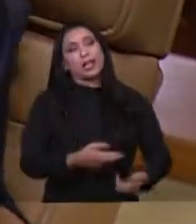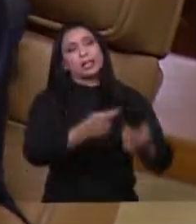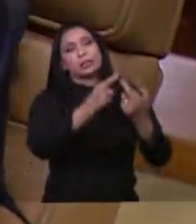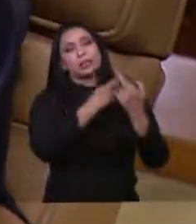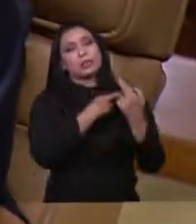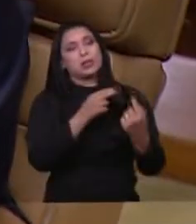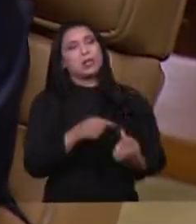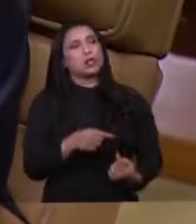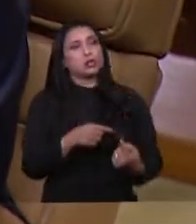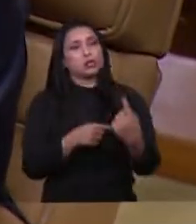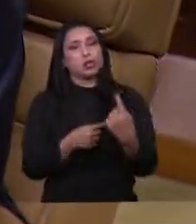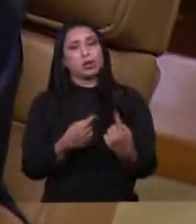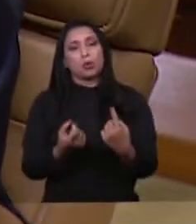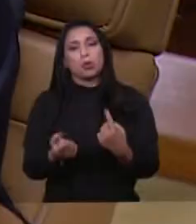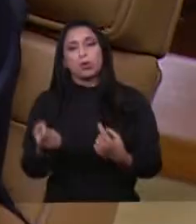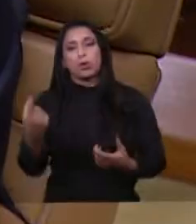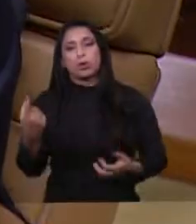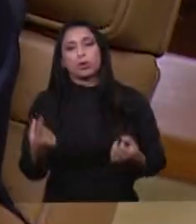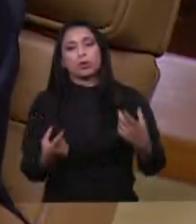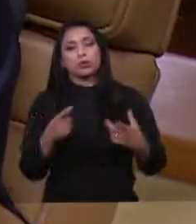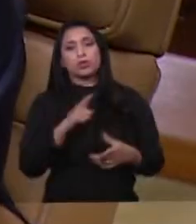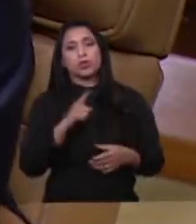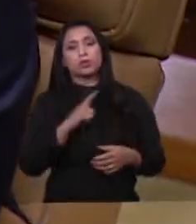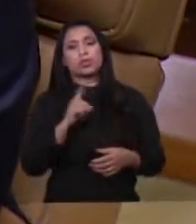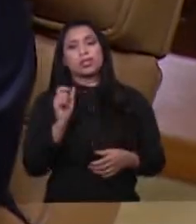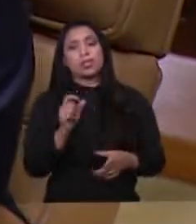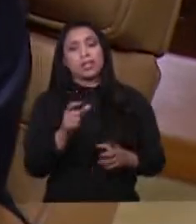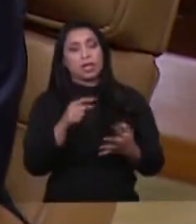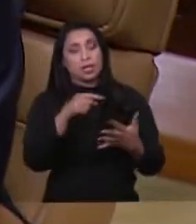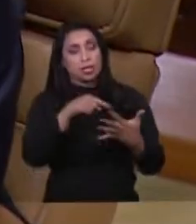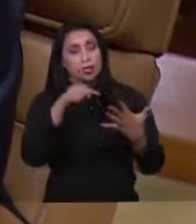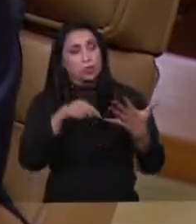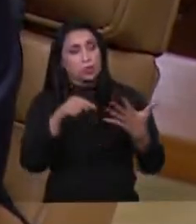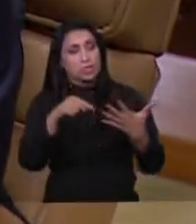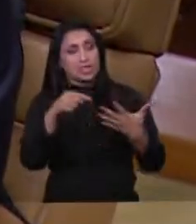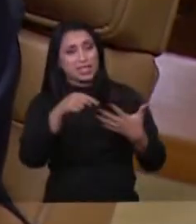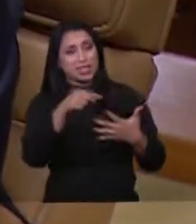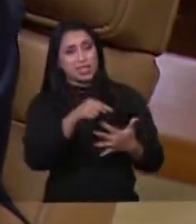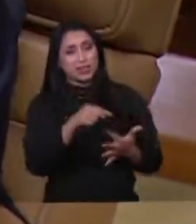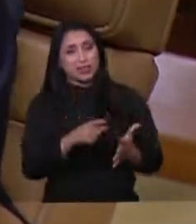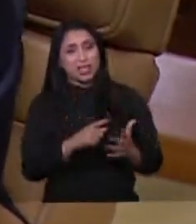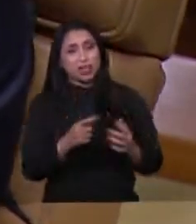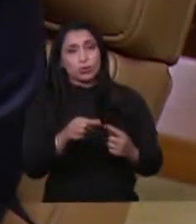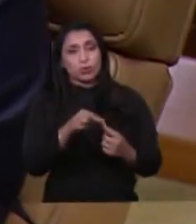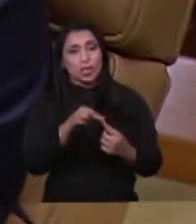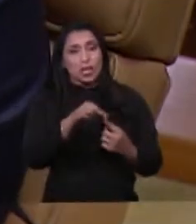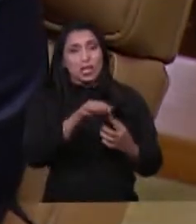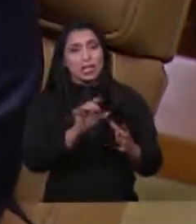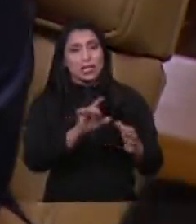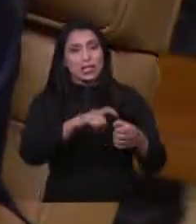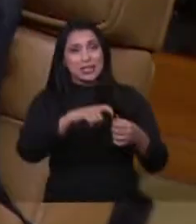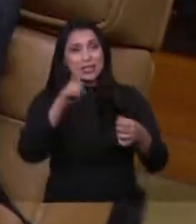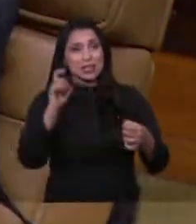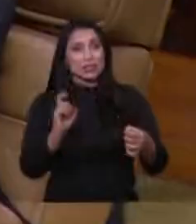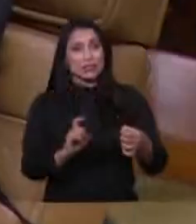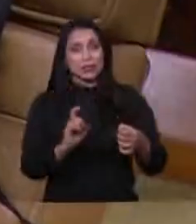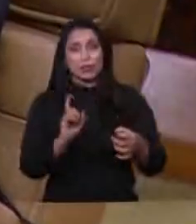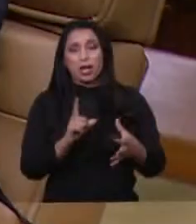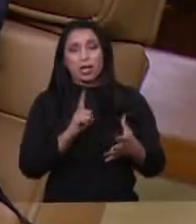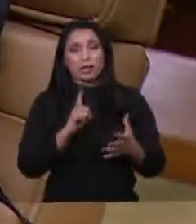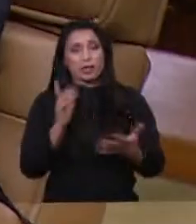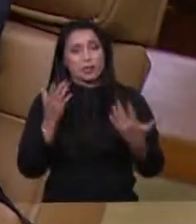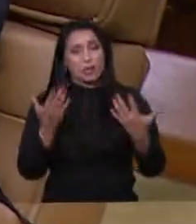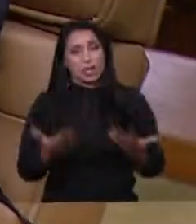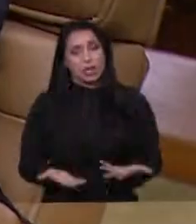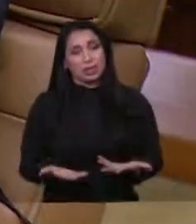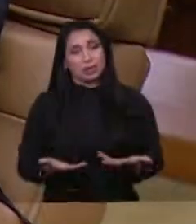que usualmente deteria aqueles mesmos indivíduos diante da prática isolada de atos ilícitos.